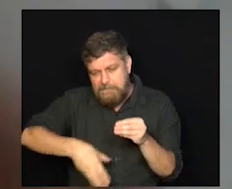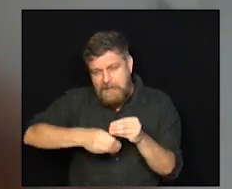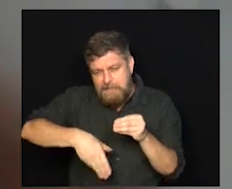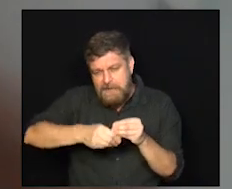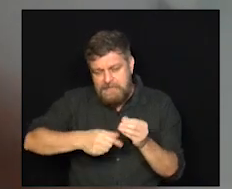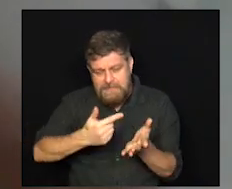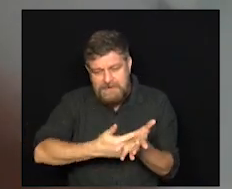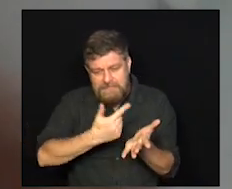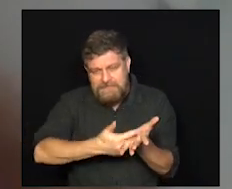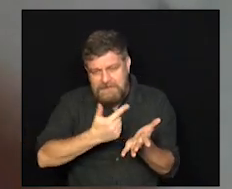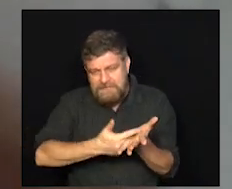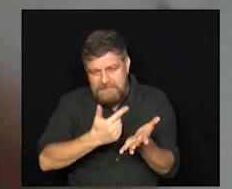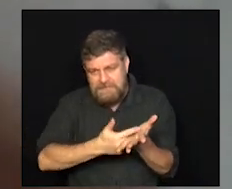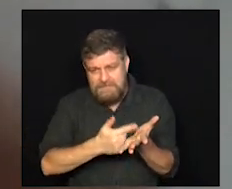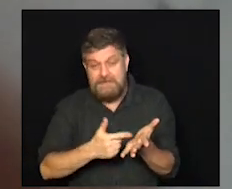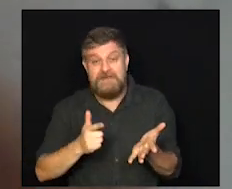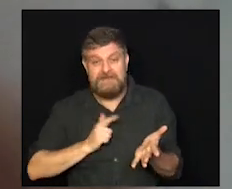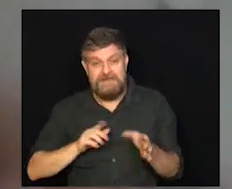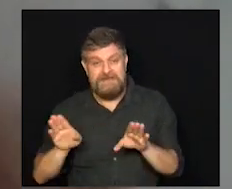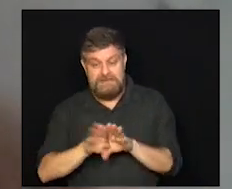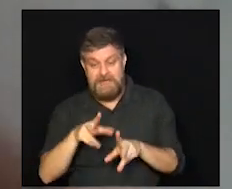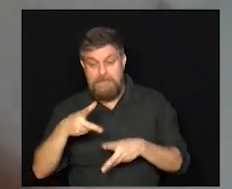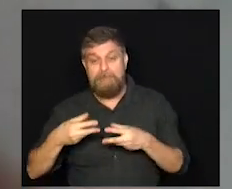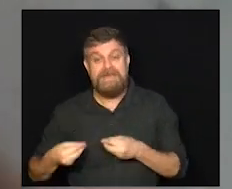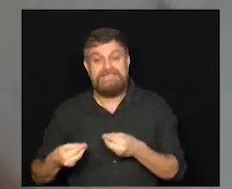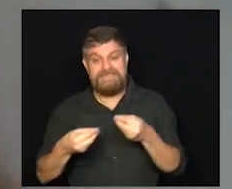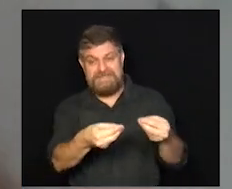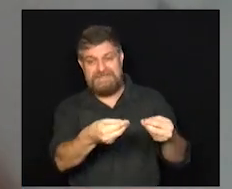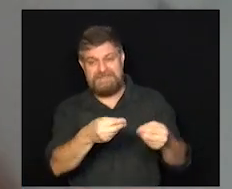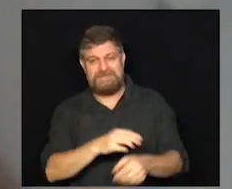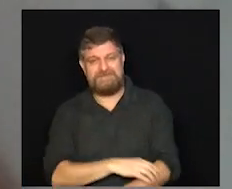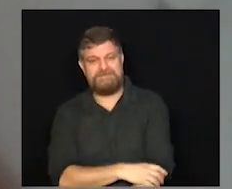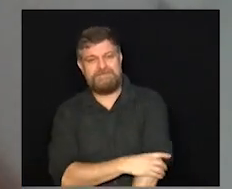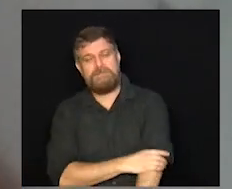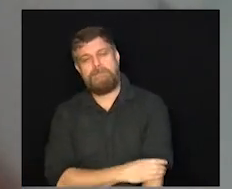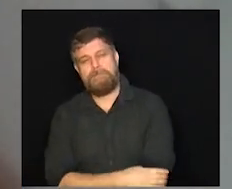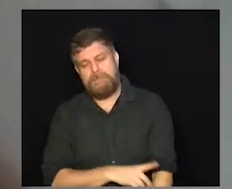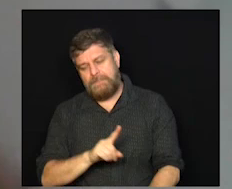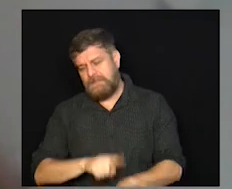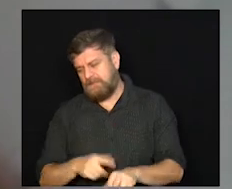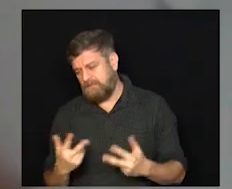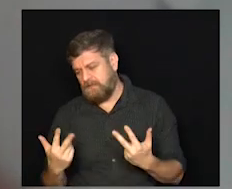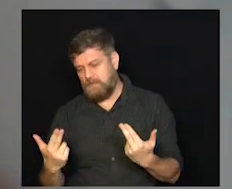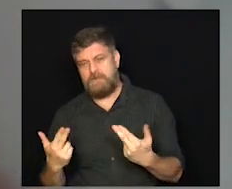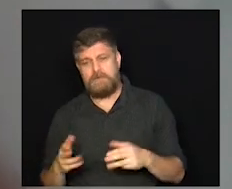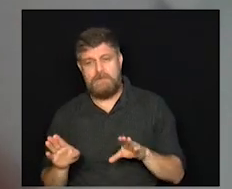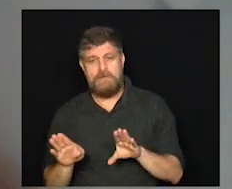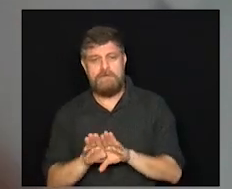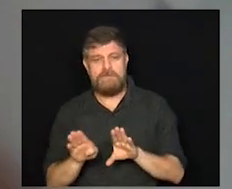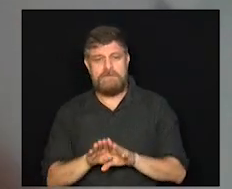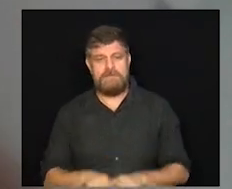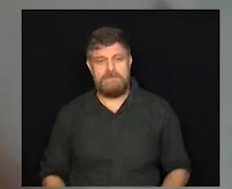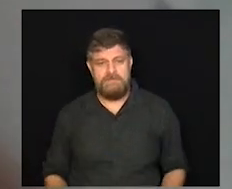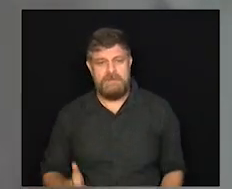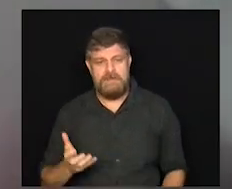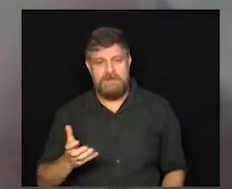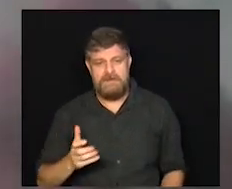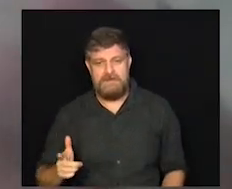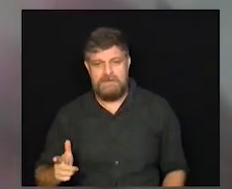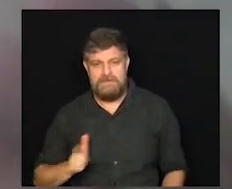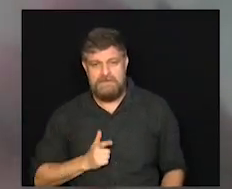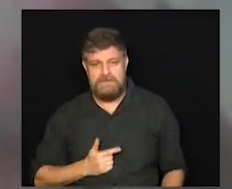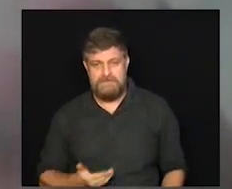dele também, manda também. E, ao mesmo tempo, também presentear vocês com a Laudato